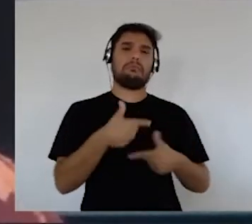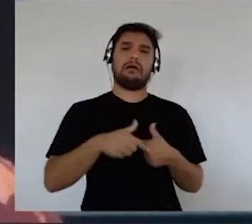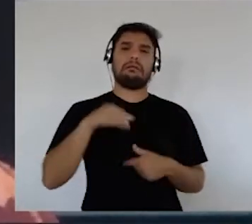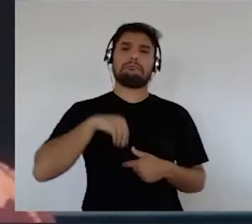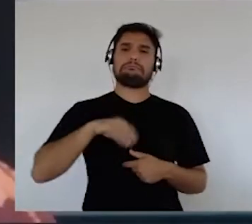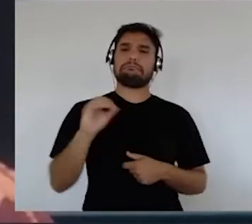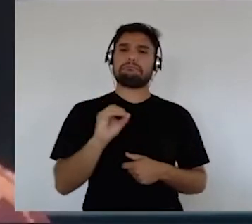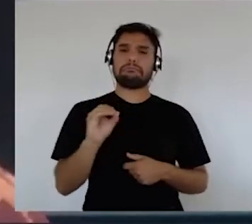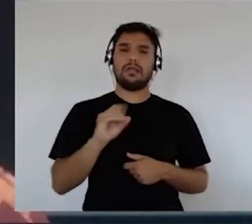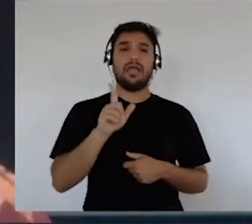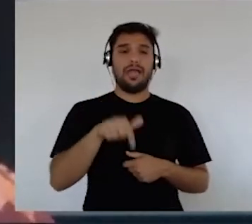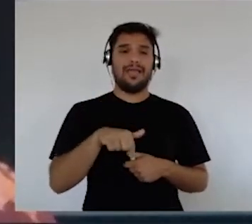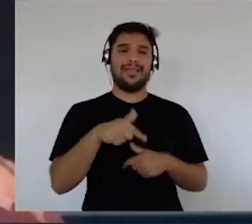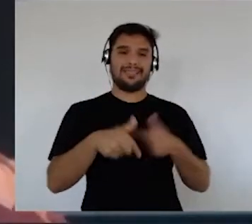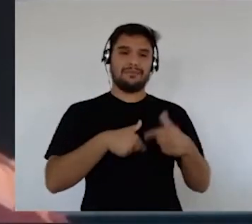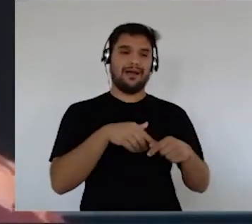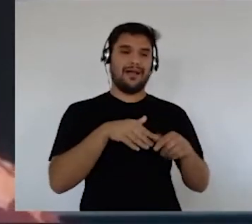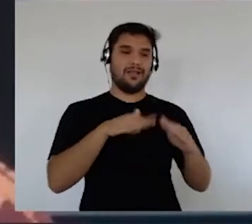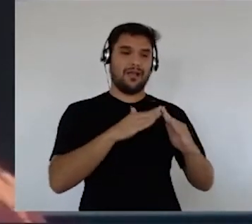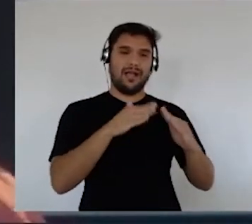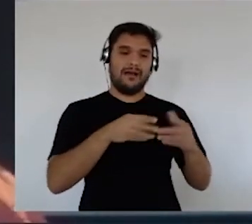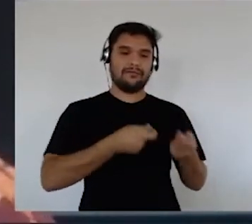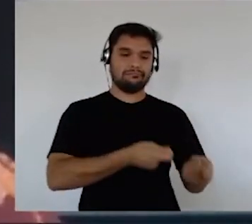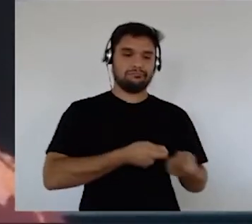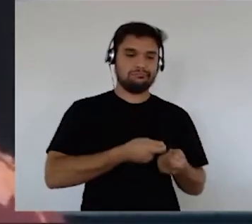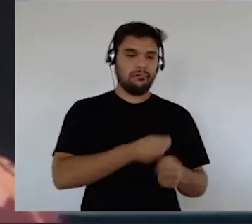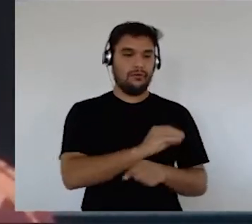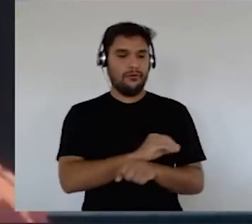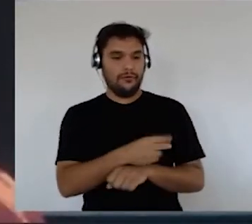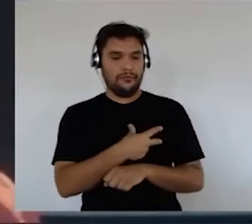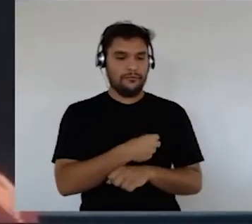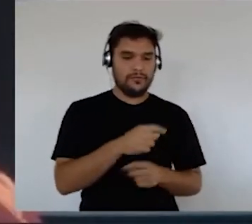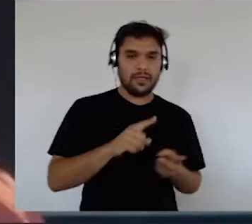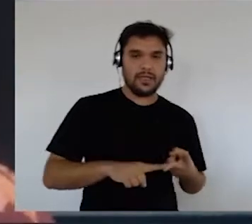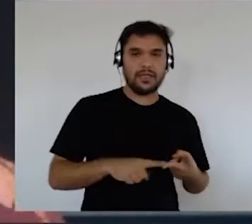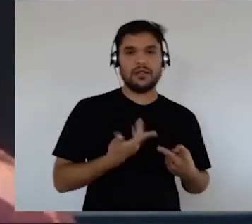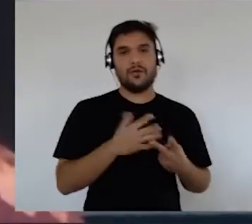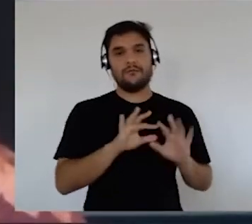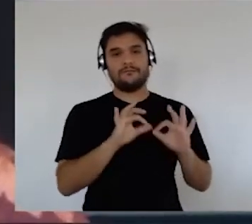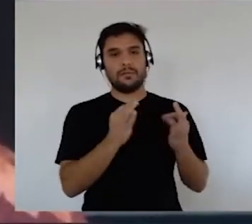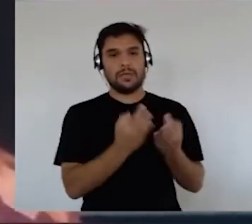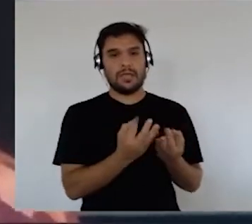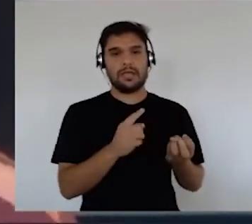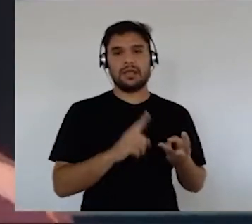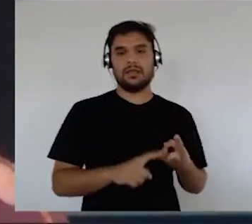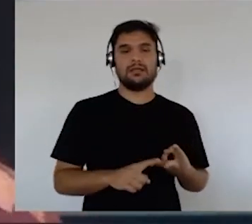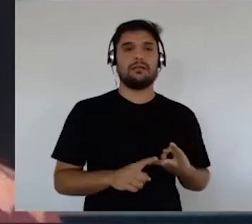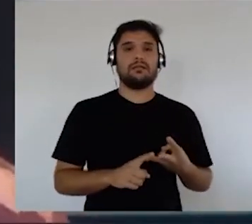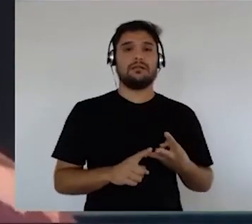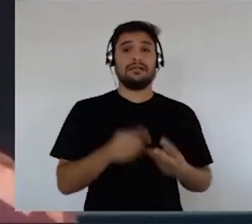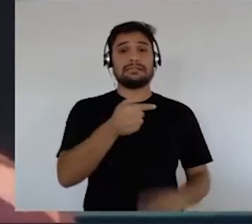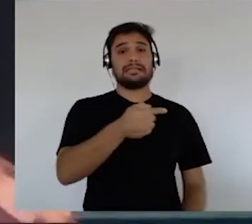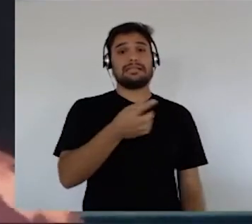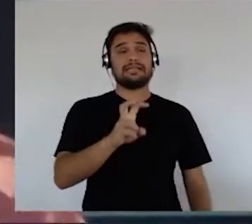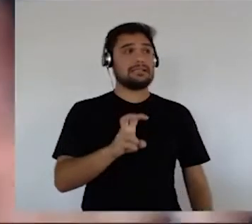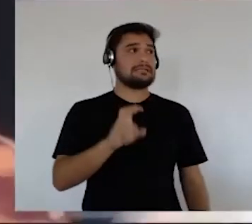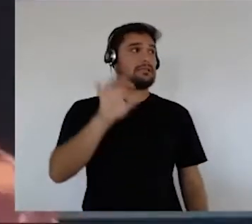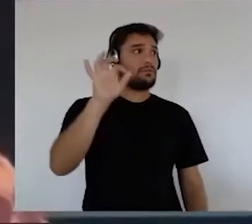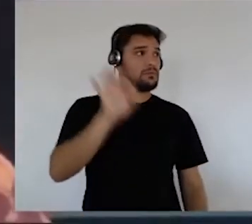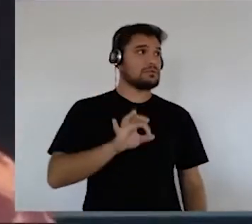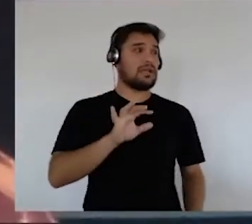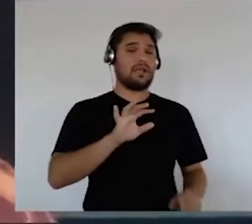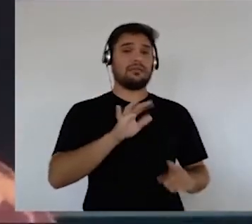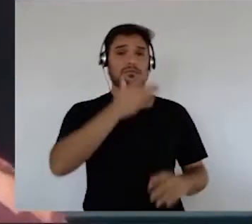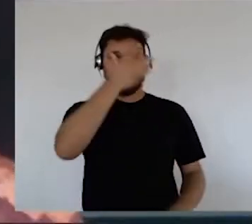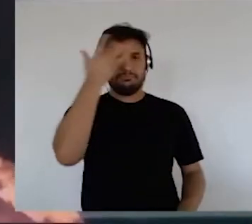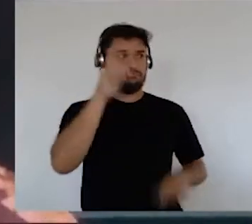Daniela? São os cuidados com a casa, os cuidados com os filhos, os cuidados com familiares. 75% das pessoas